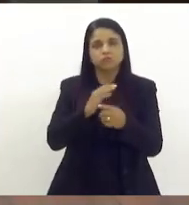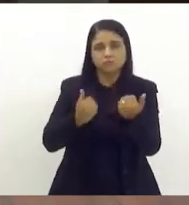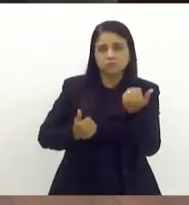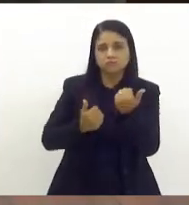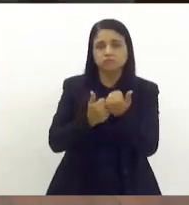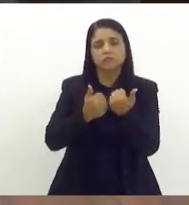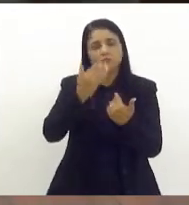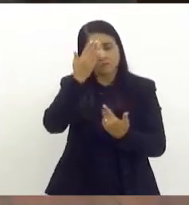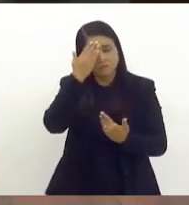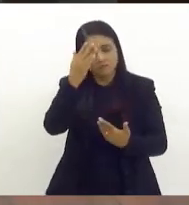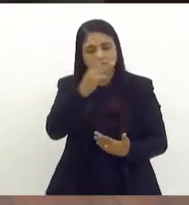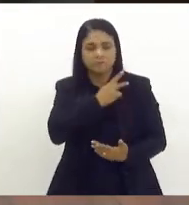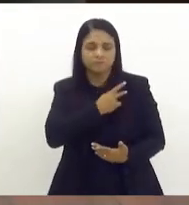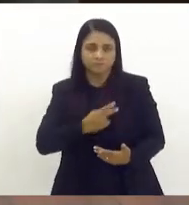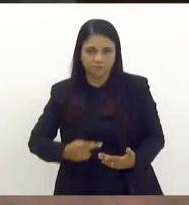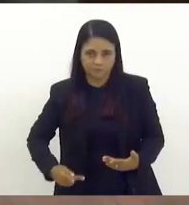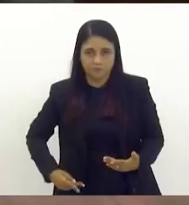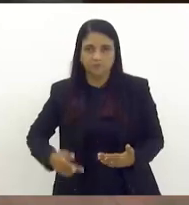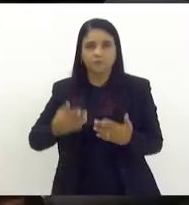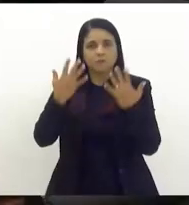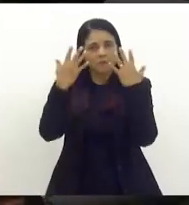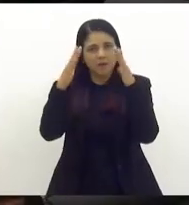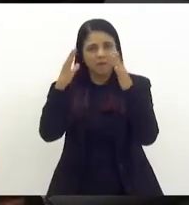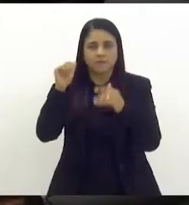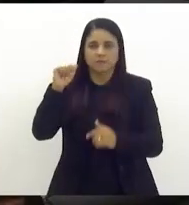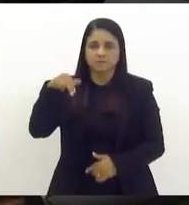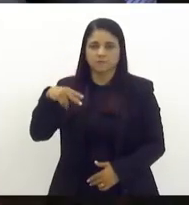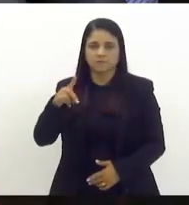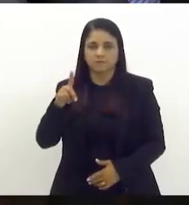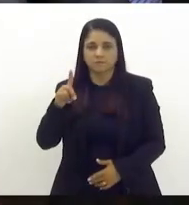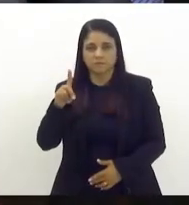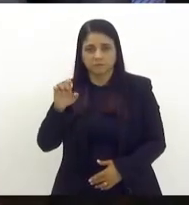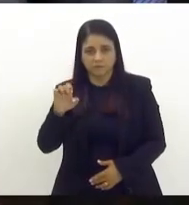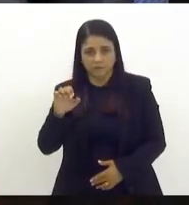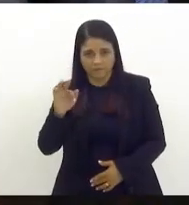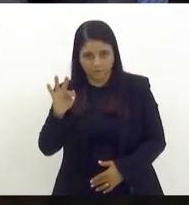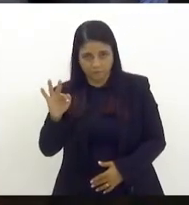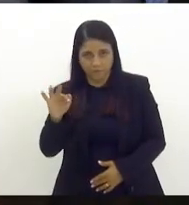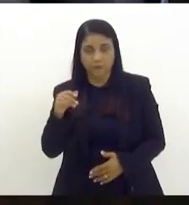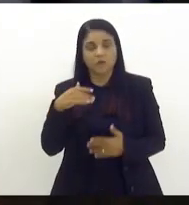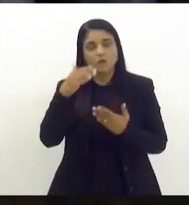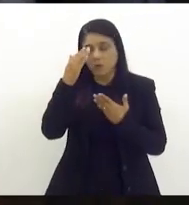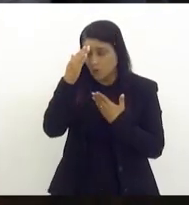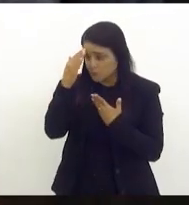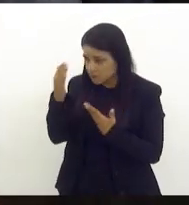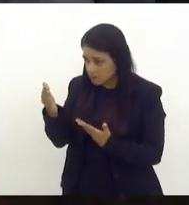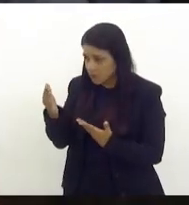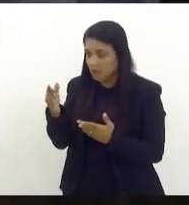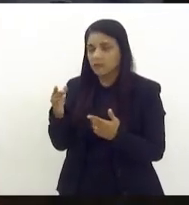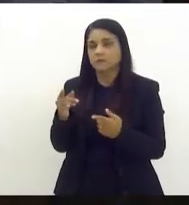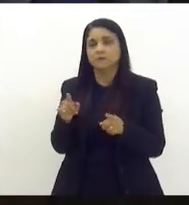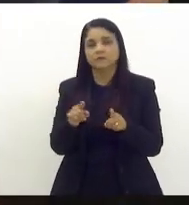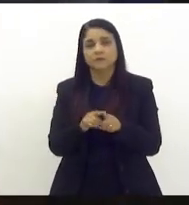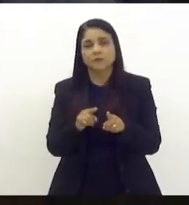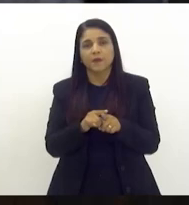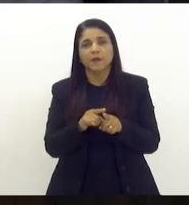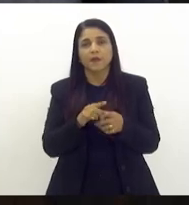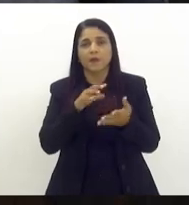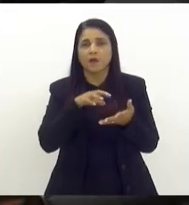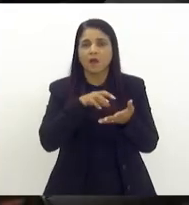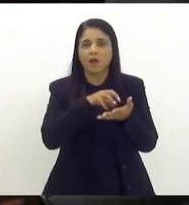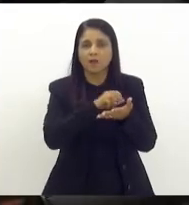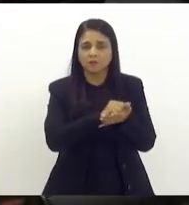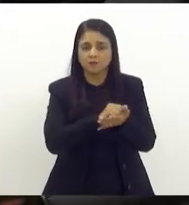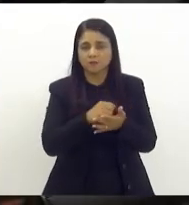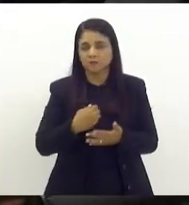Parabéns André Muito obrigado quero também a presença do